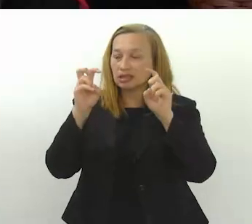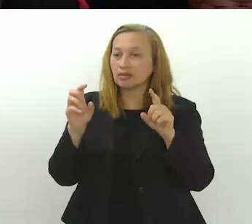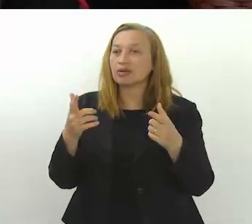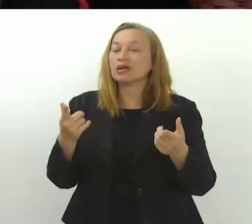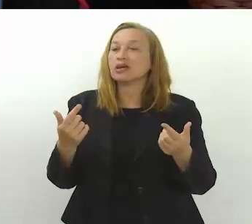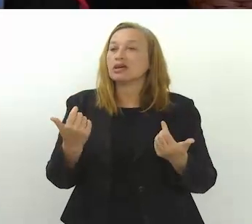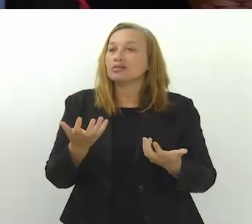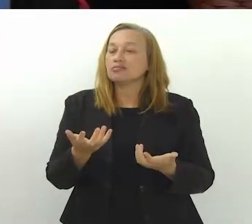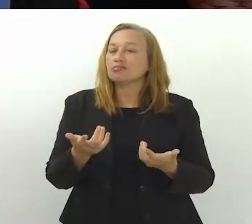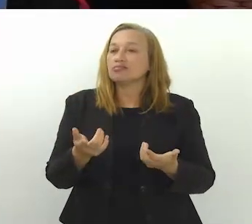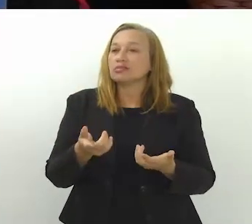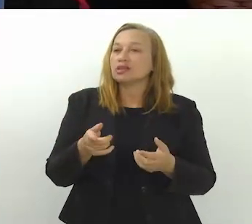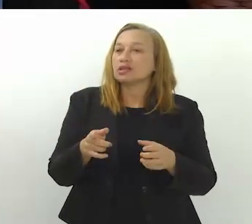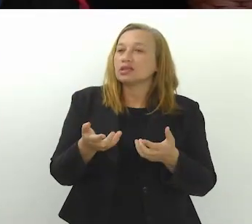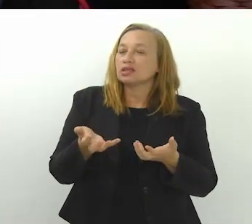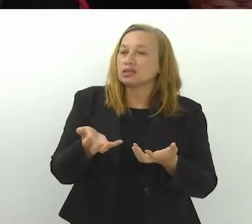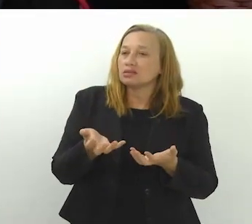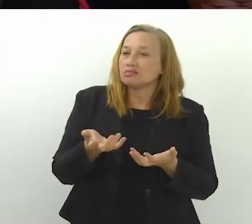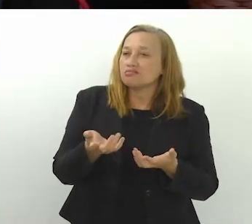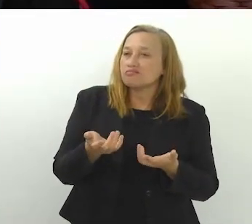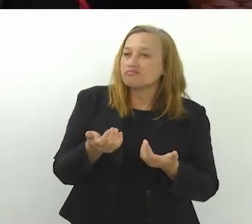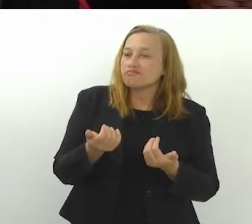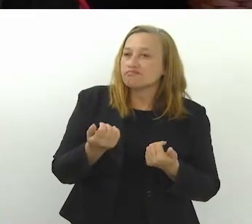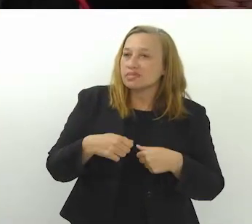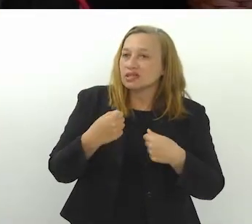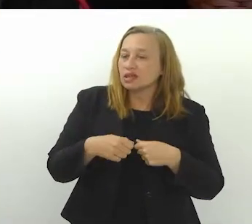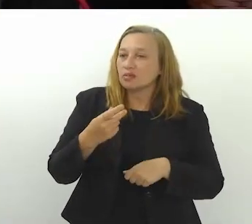também tem que abordar o que aconteceu dos